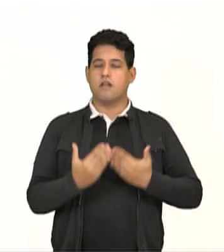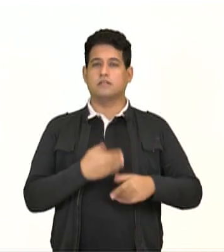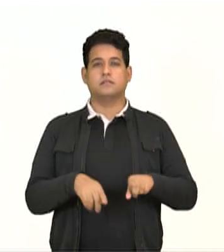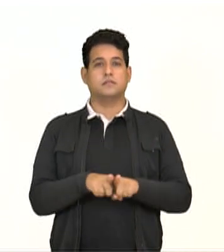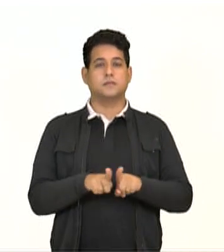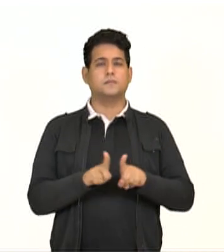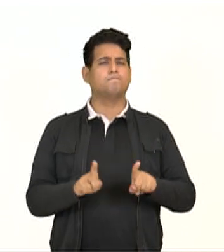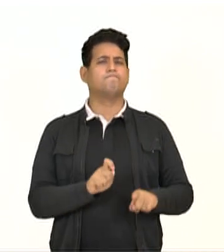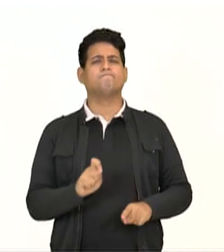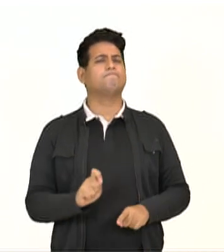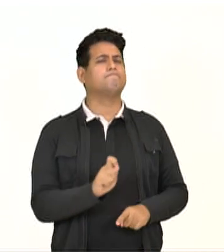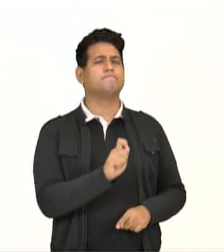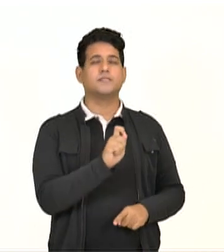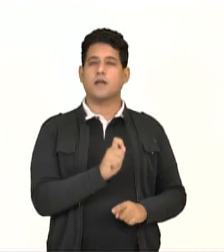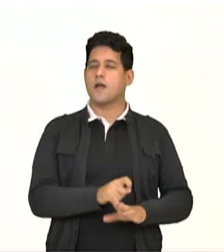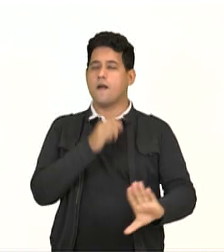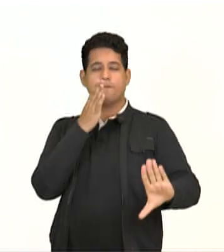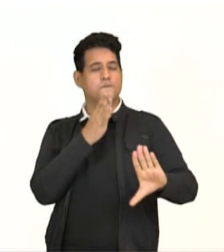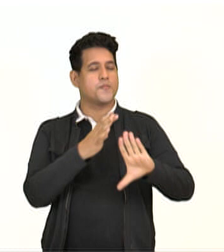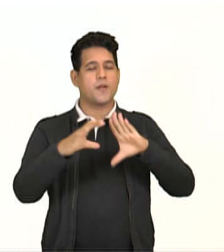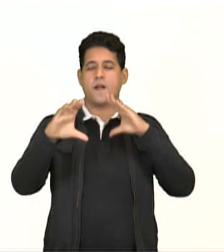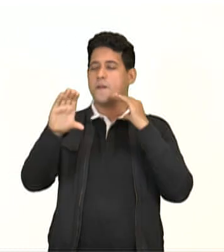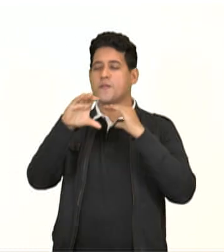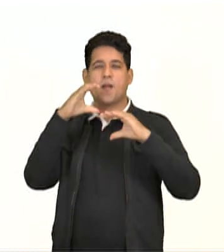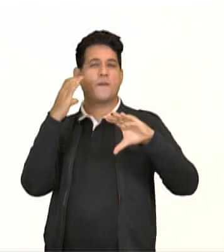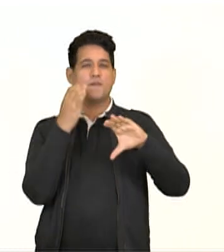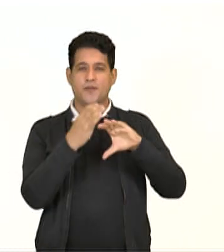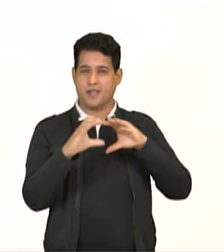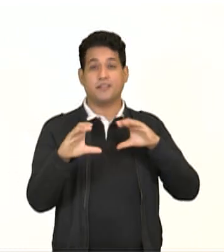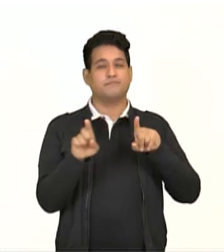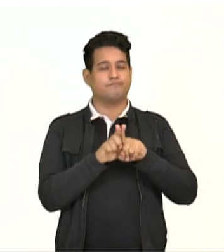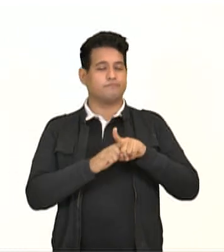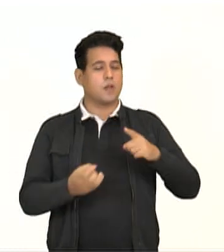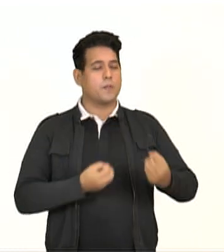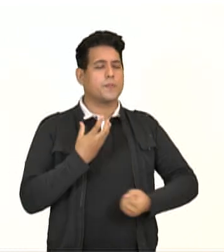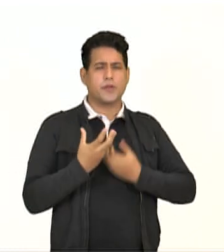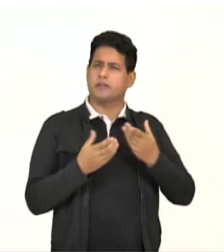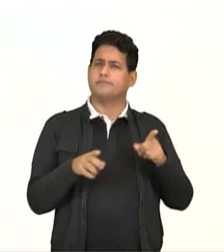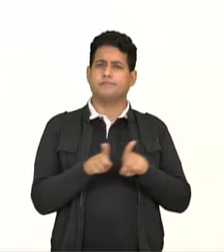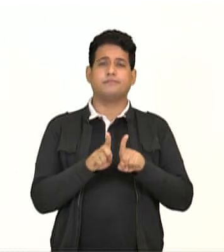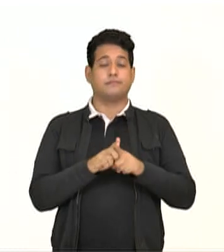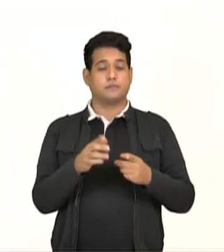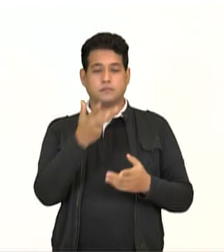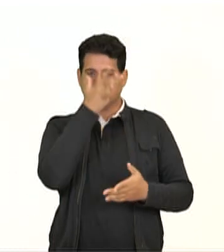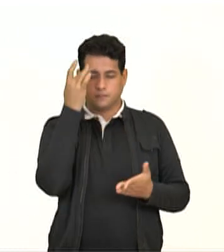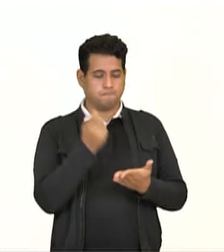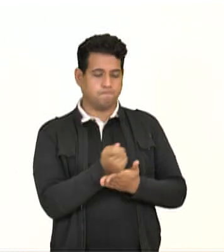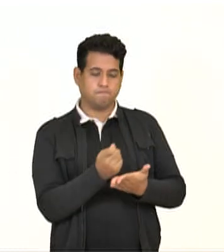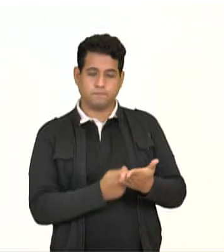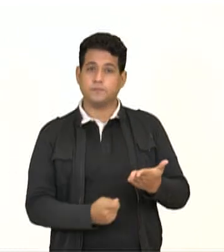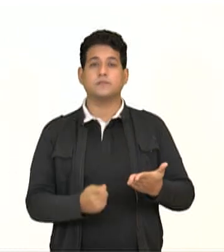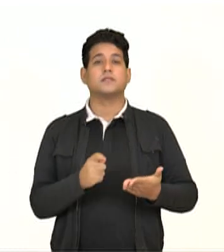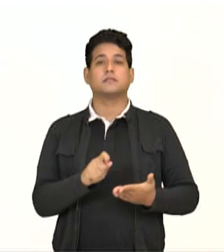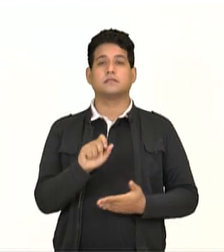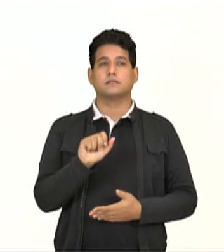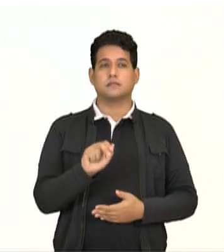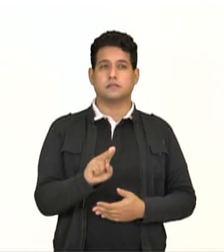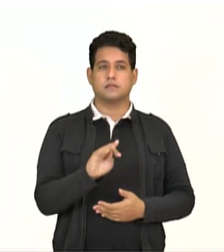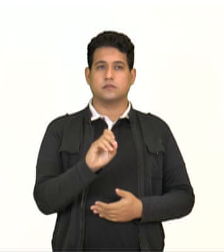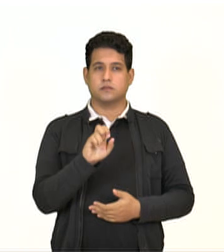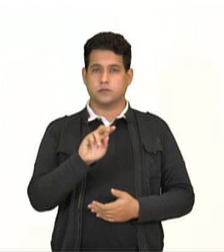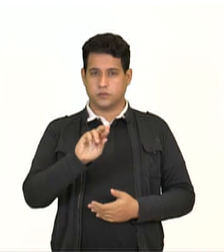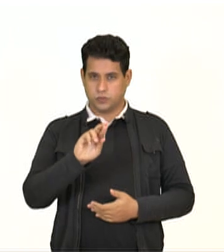vocais para ser cantado ou às vezes recitado. O escritor de uma letra é chamado de autor da